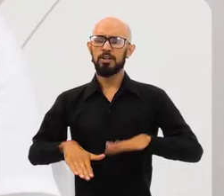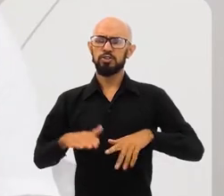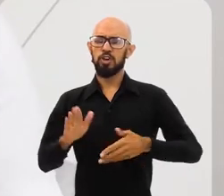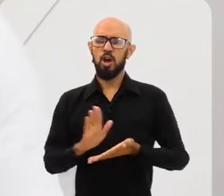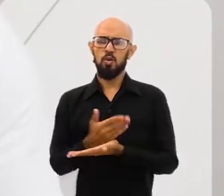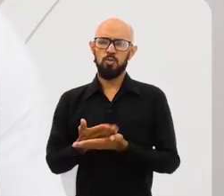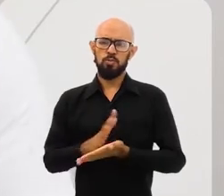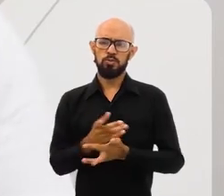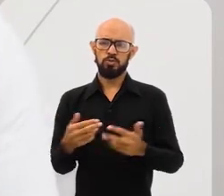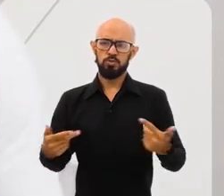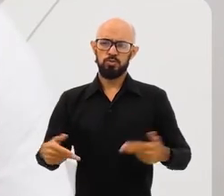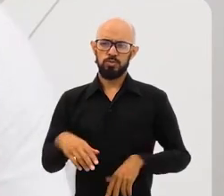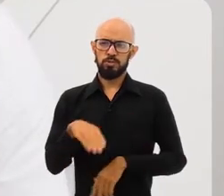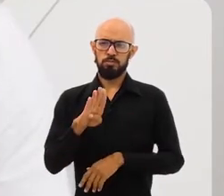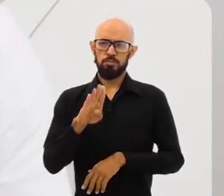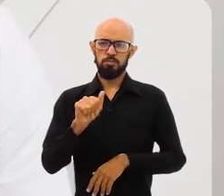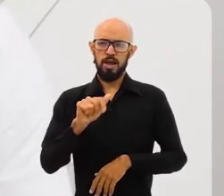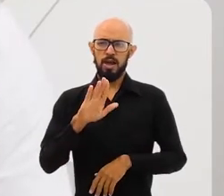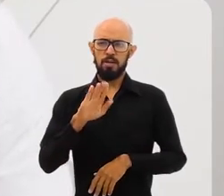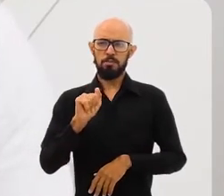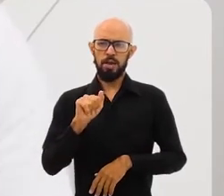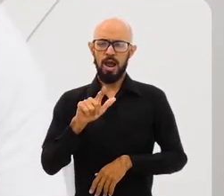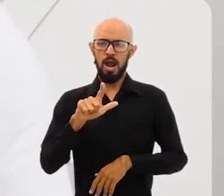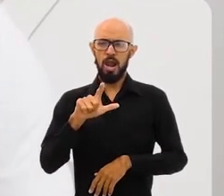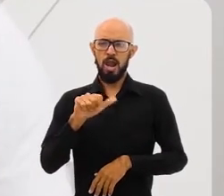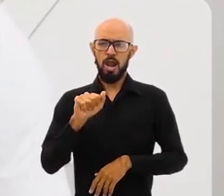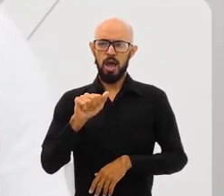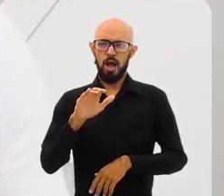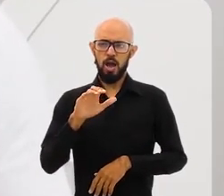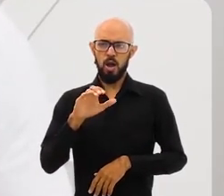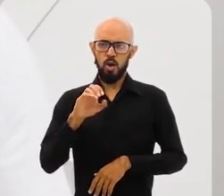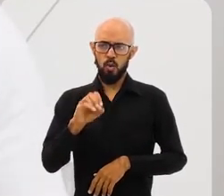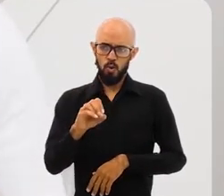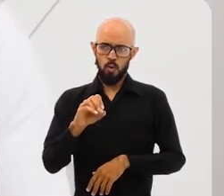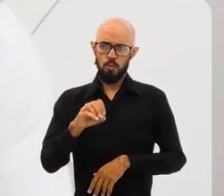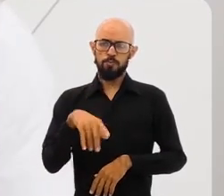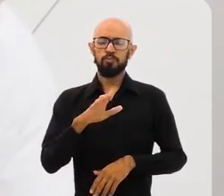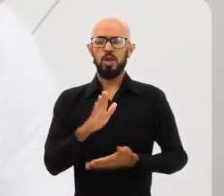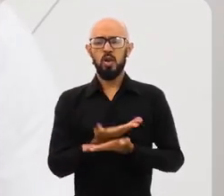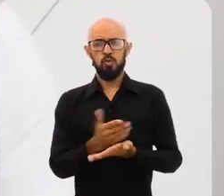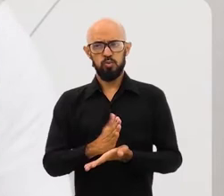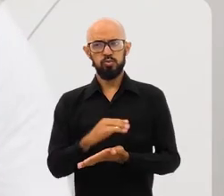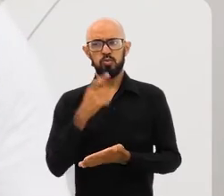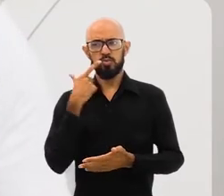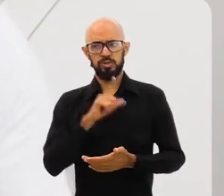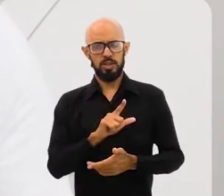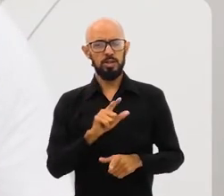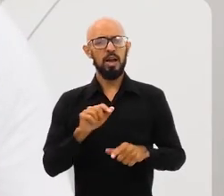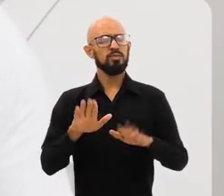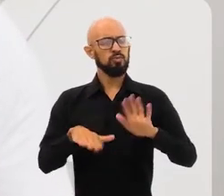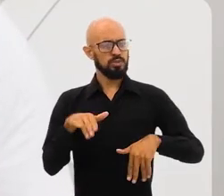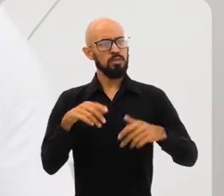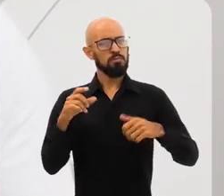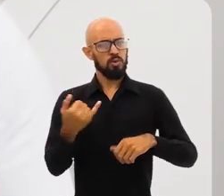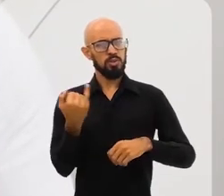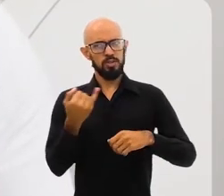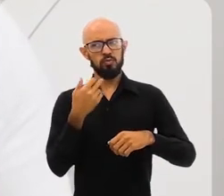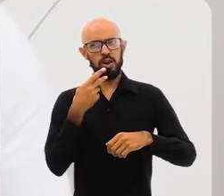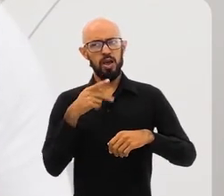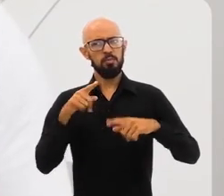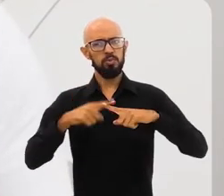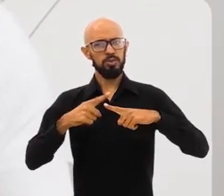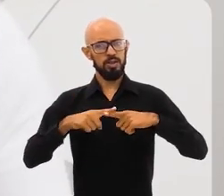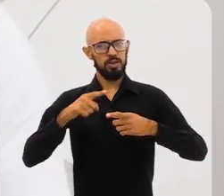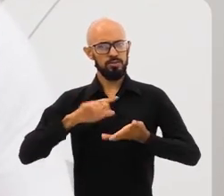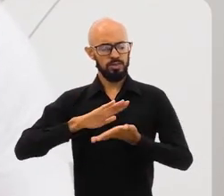todo mundo se inicia em fatores as pessoas se iniciam e faz comum a todos Muita gente também é ideal a gente falar sobre isso porque muitas pessoas acabam